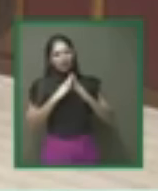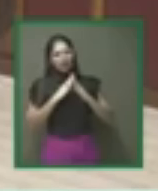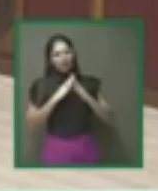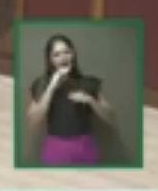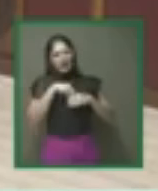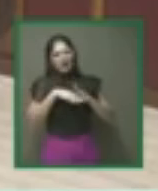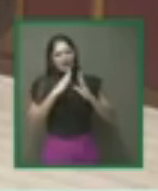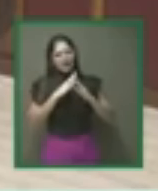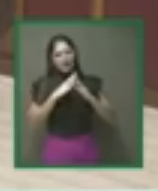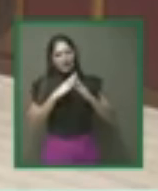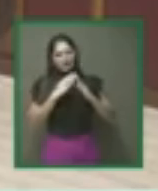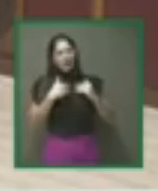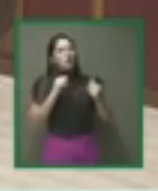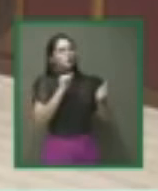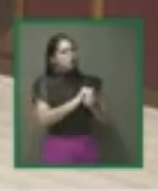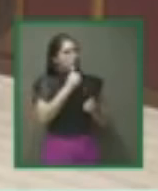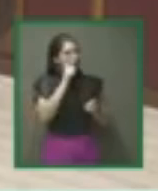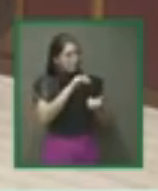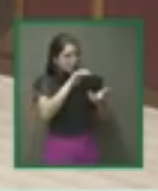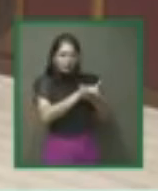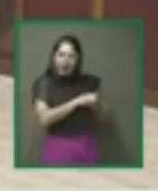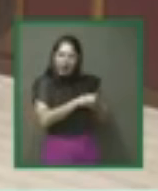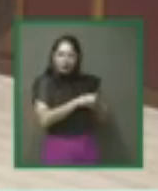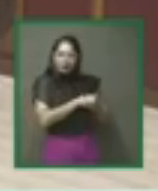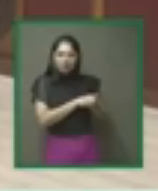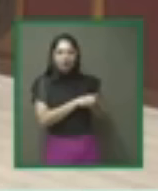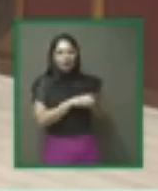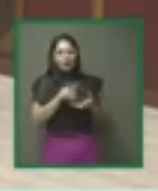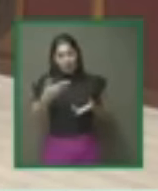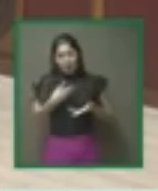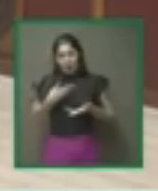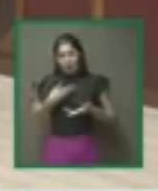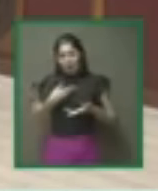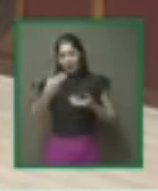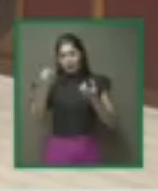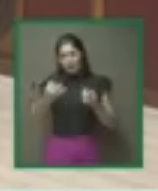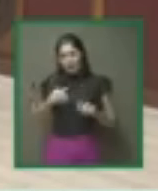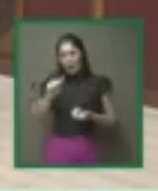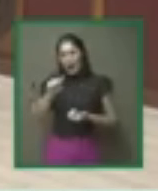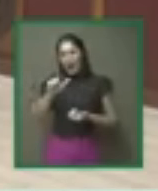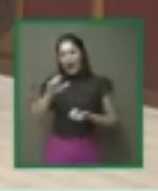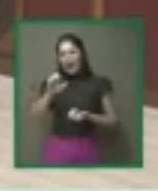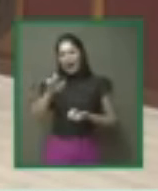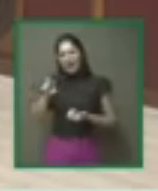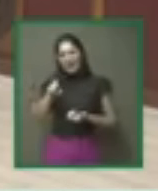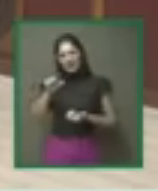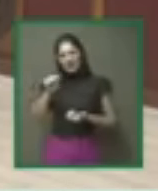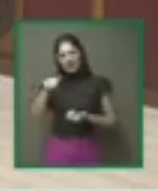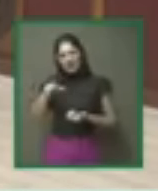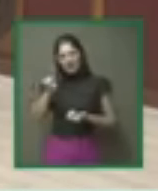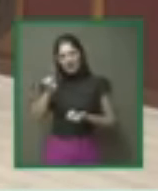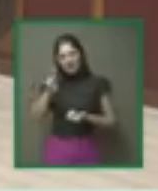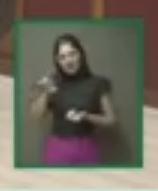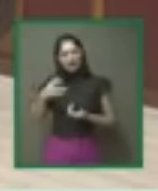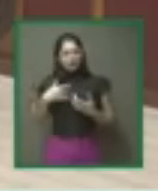Nesse dia eu estava aqui com a minha esposa, né? Como o Alexandre falou, eu estava aqui em casa, a gente